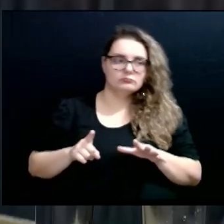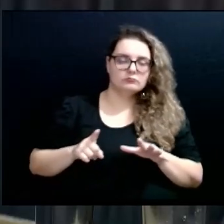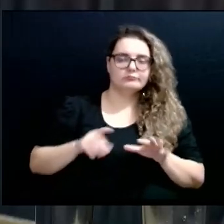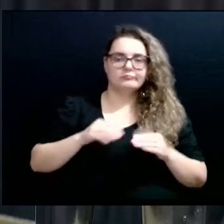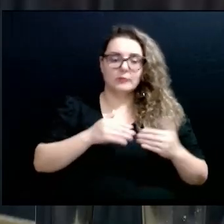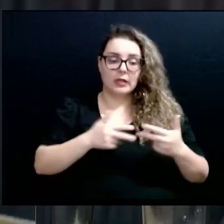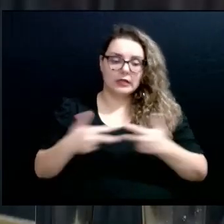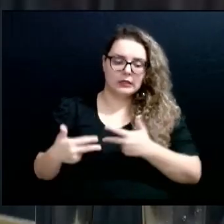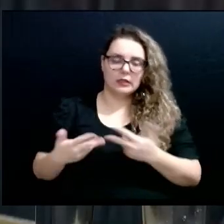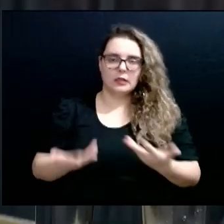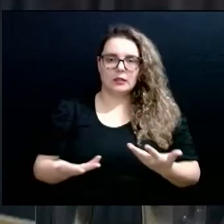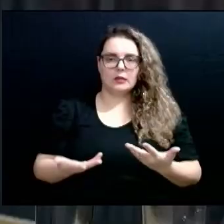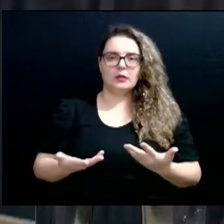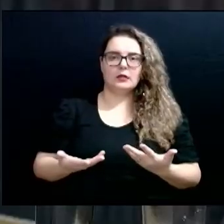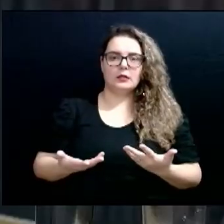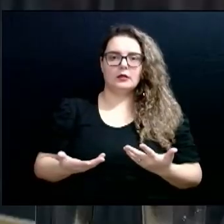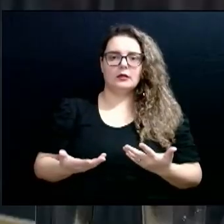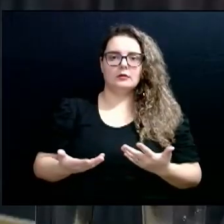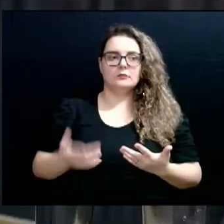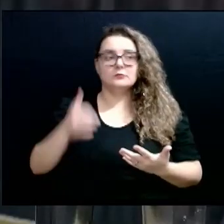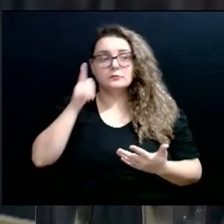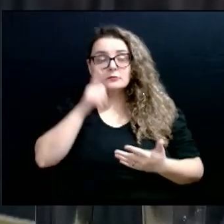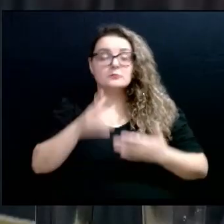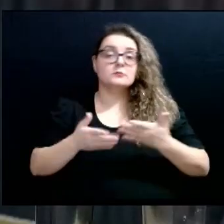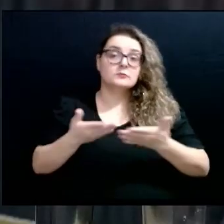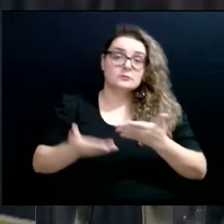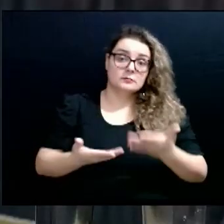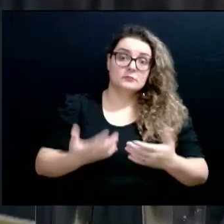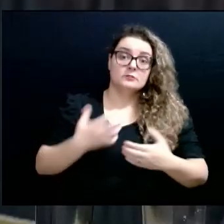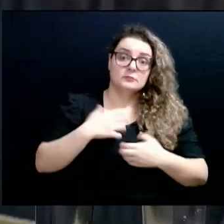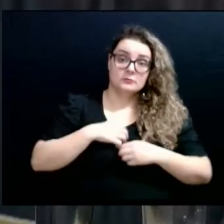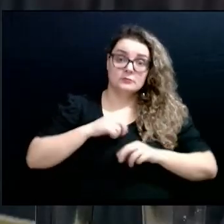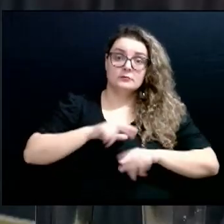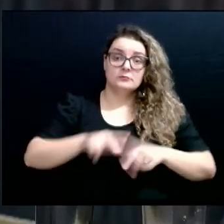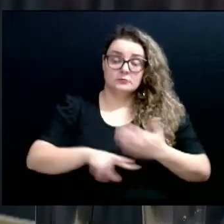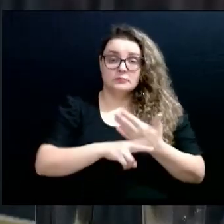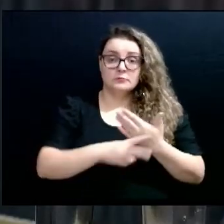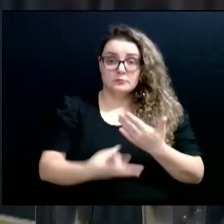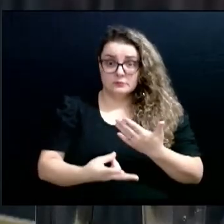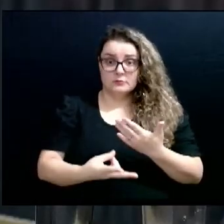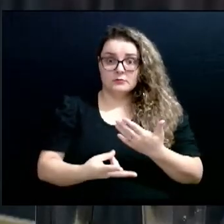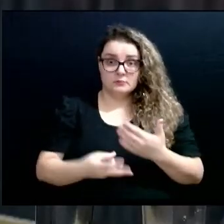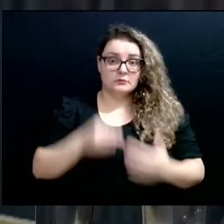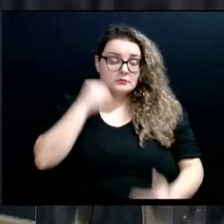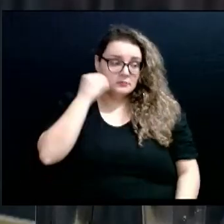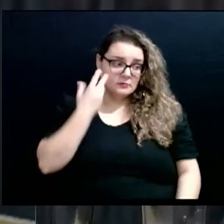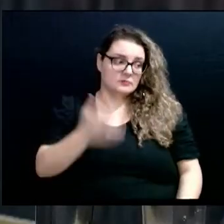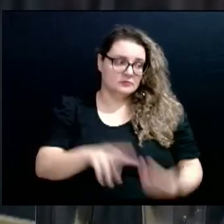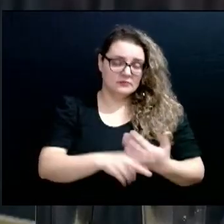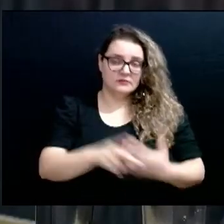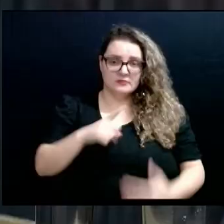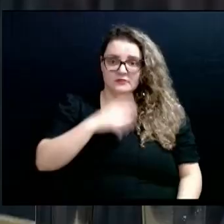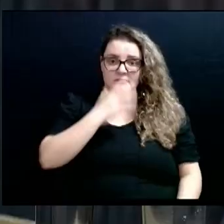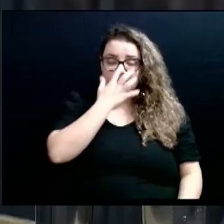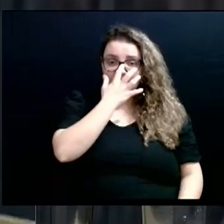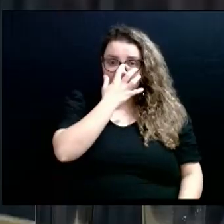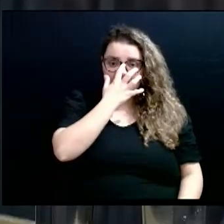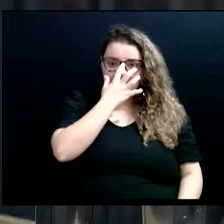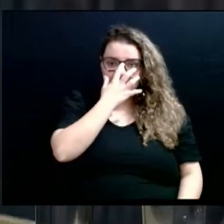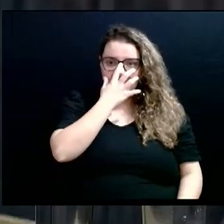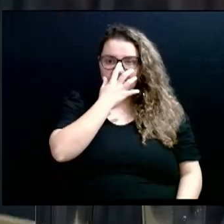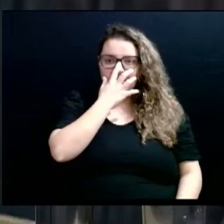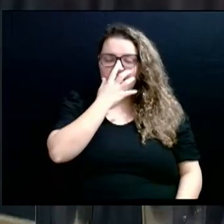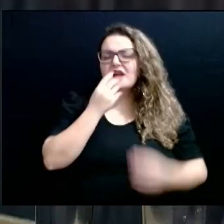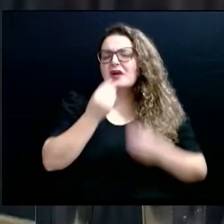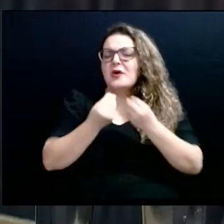está conseguindo, talvez, lidar com o sentimento que aquela experiência gerou, né? E como que a gente observa essa